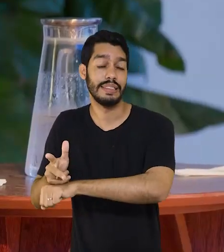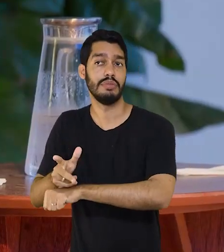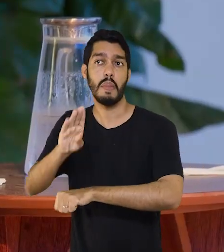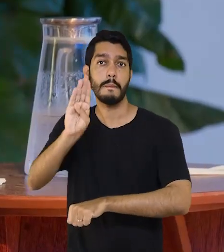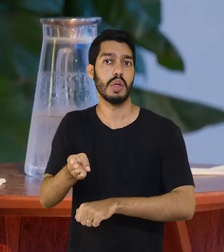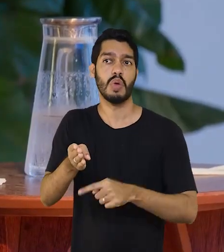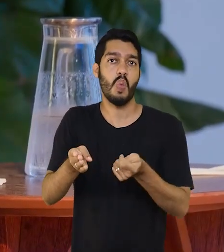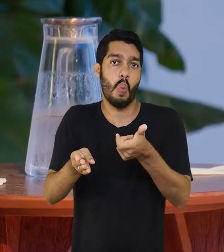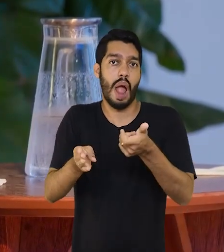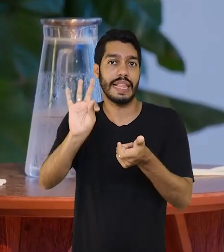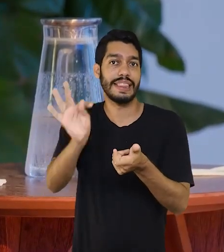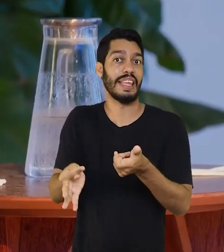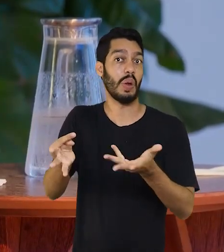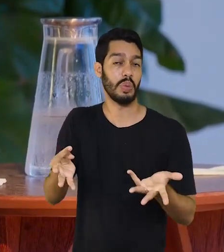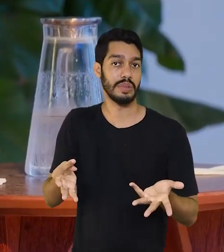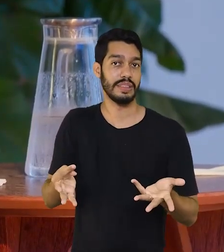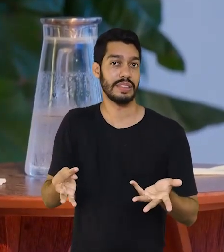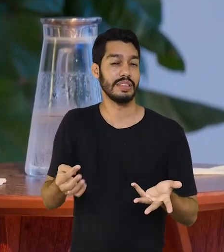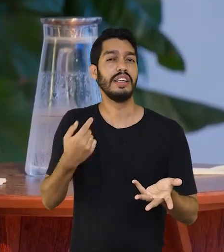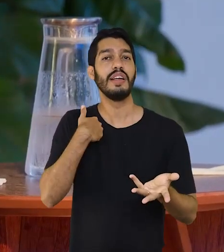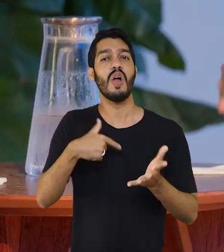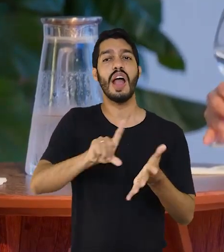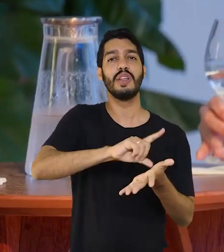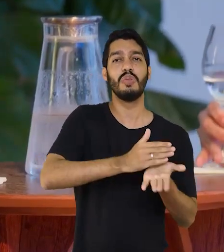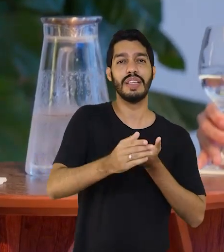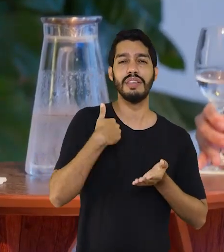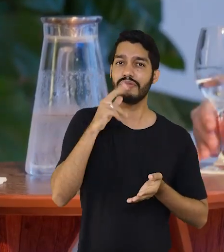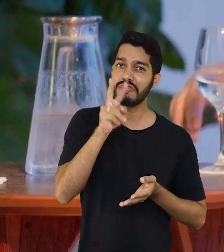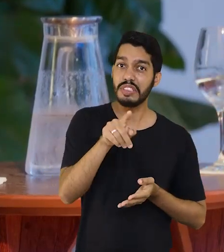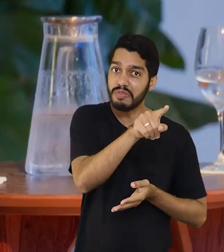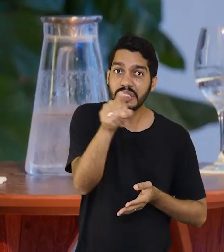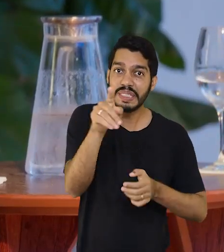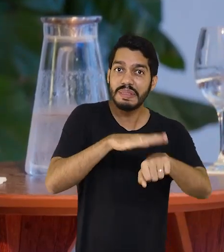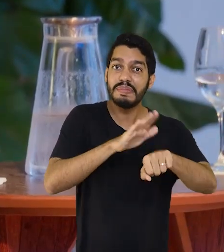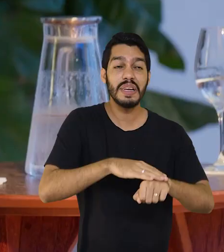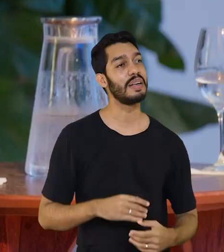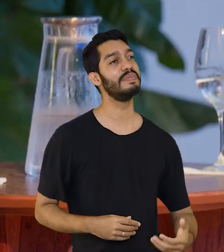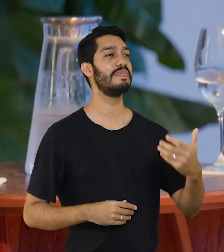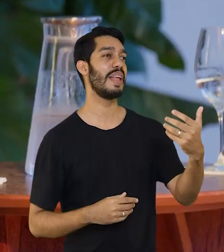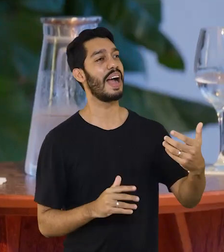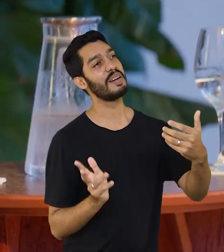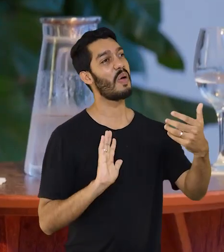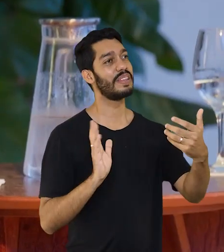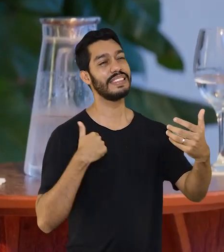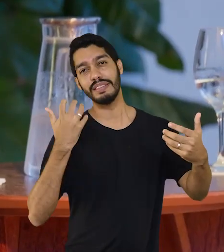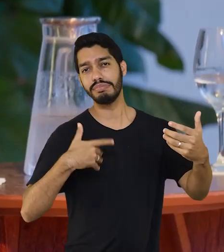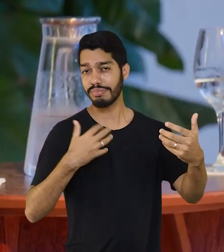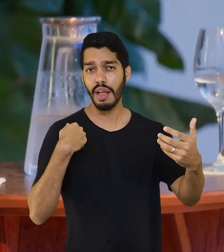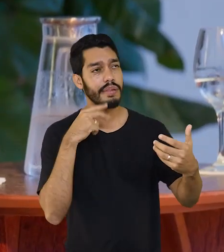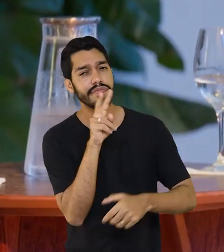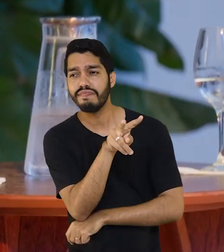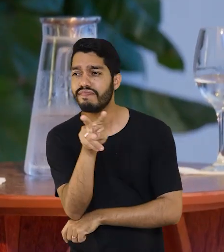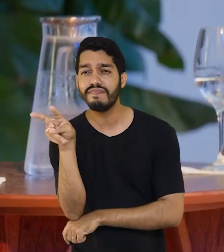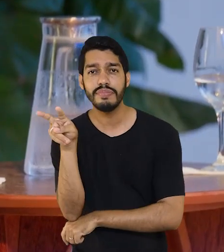vídeos. Aqui, por exemplo, antes da gente começar, eu vi muitos de vocês fazendo vídeos. Então, assim, pensa que